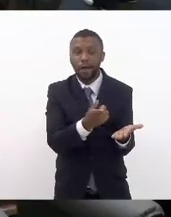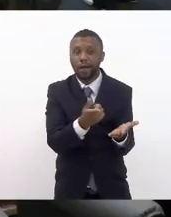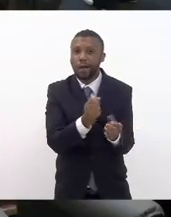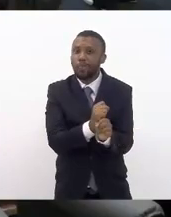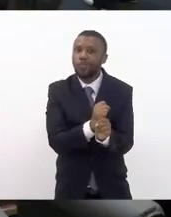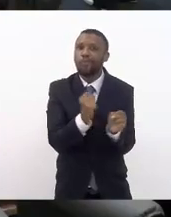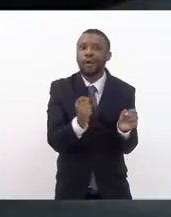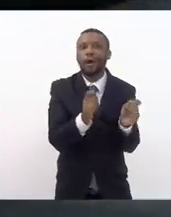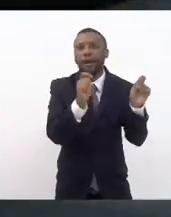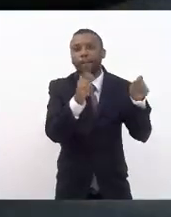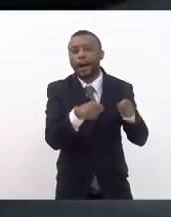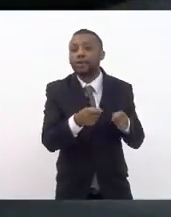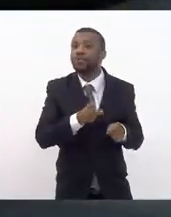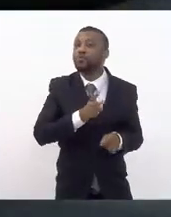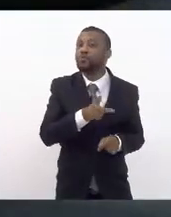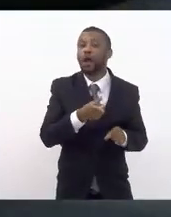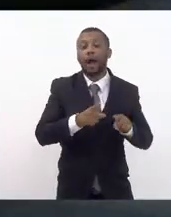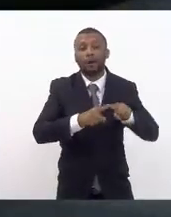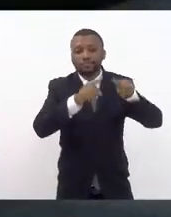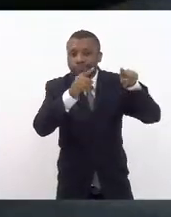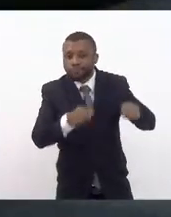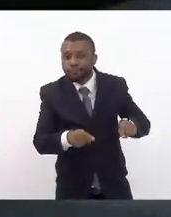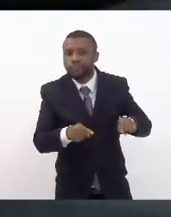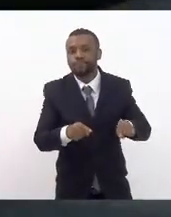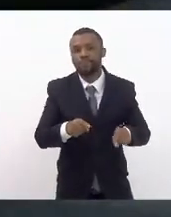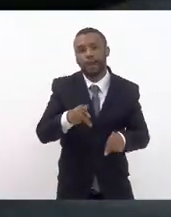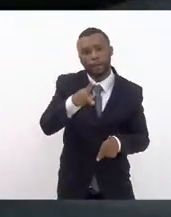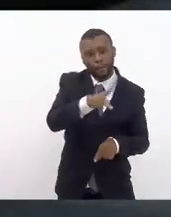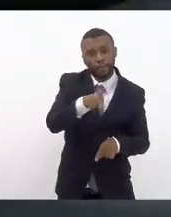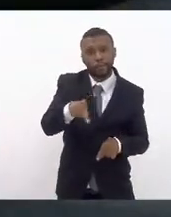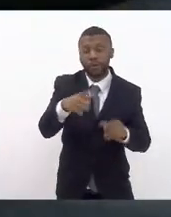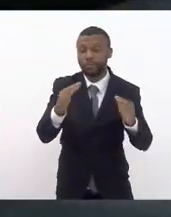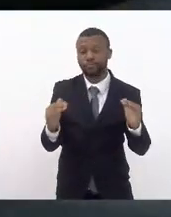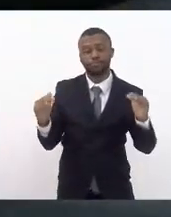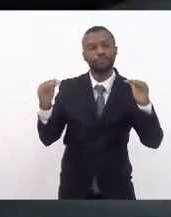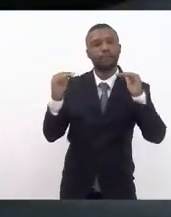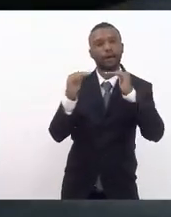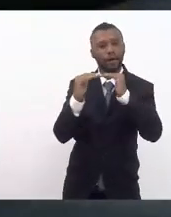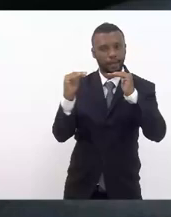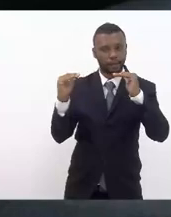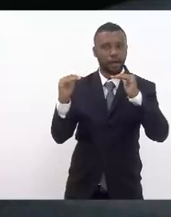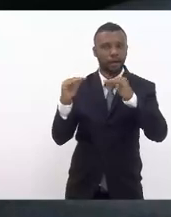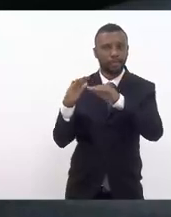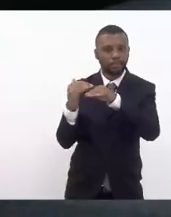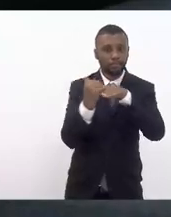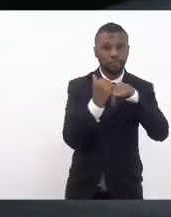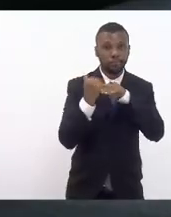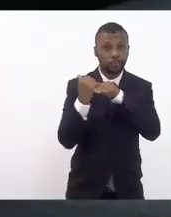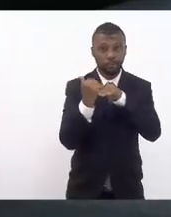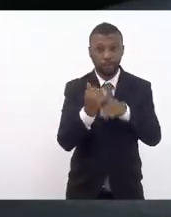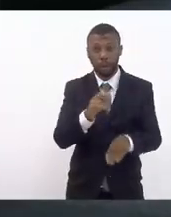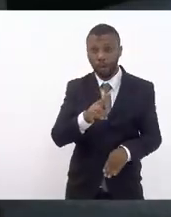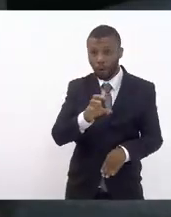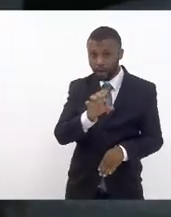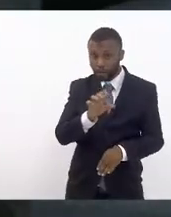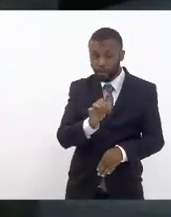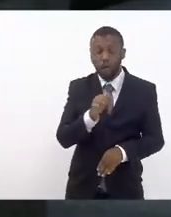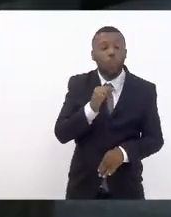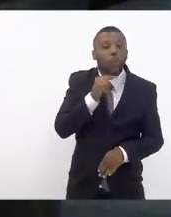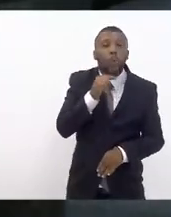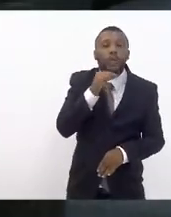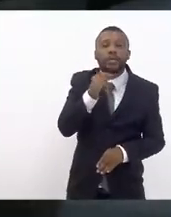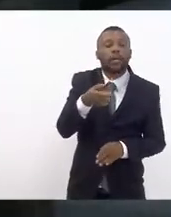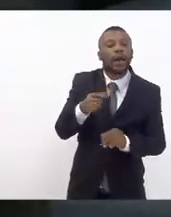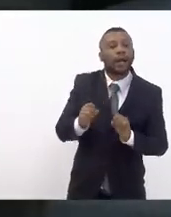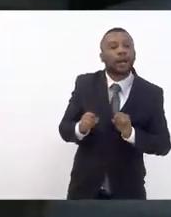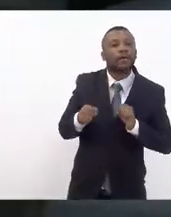carreiras de técnicos e professores equiparadas, que a UESO não conseguia garantir assistência estudantil